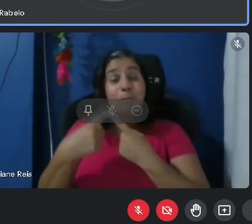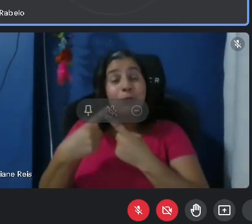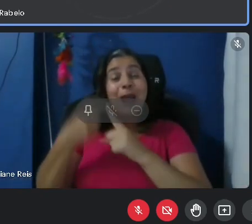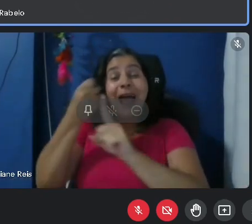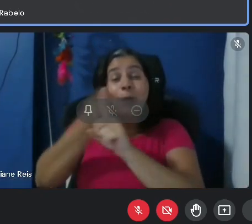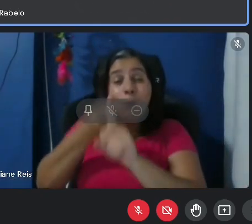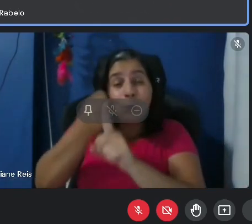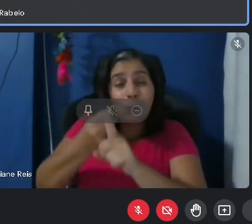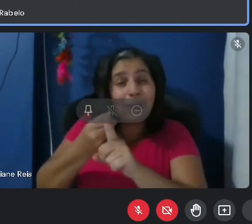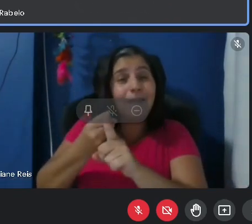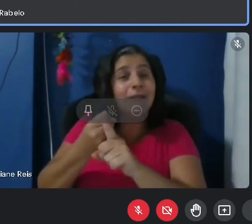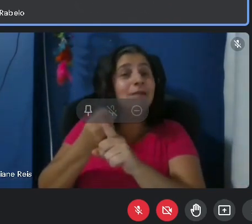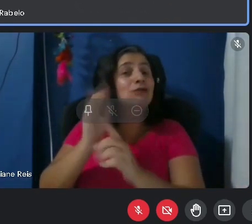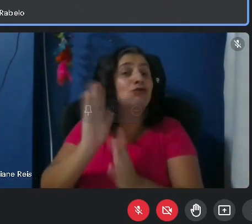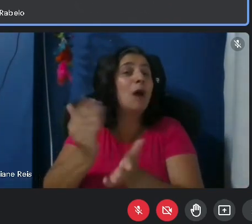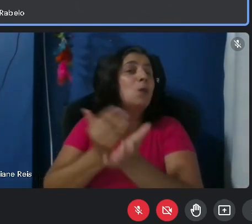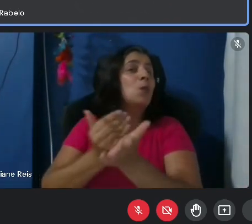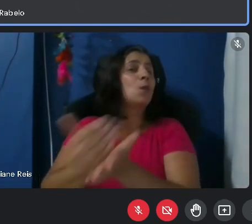né?